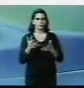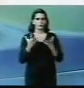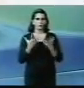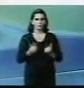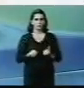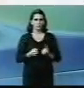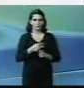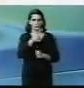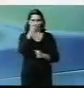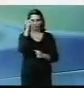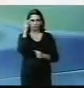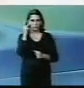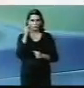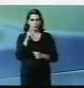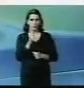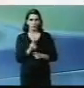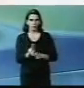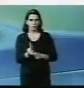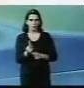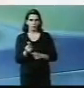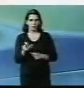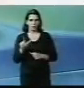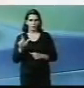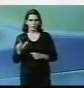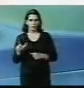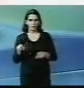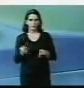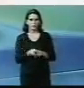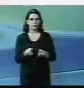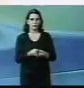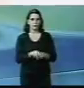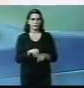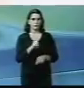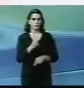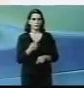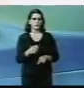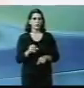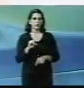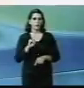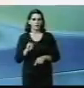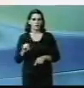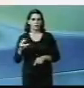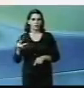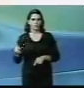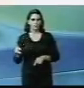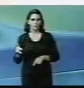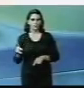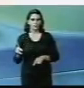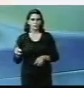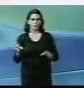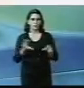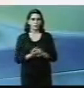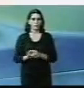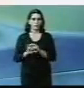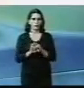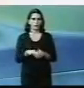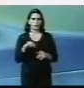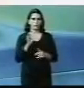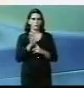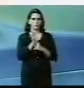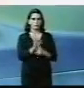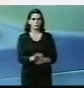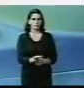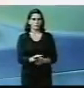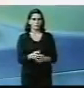receber do cliente a URL ou o IP do servidor de destino da conexão e vai apresentar-se a esse